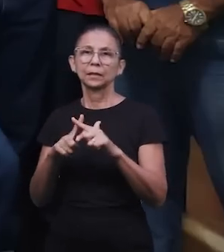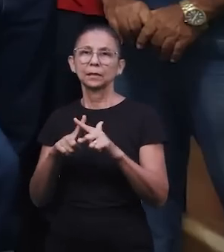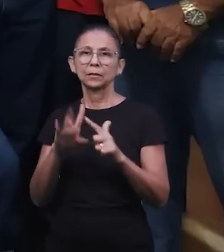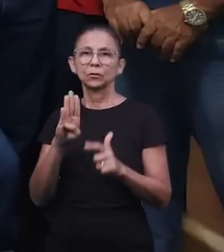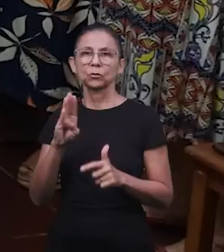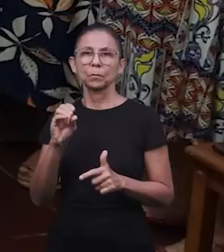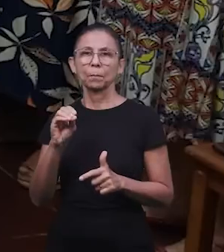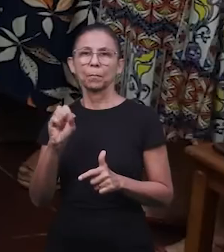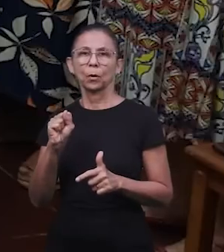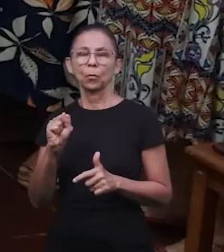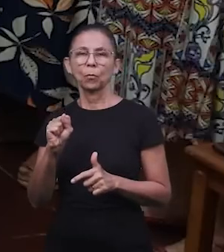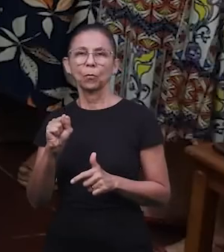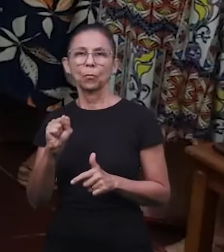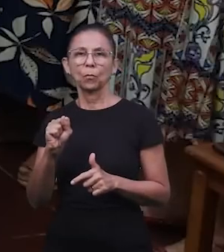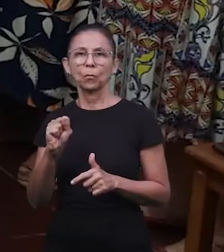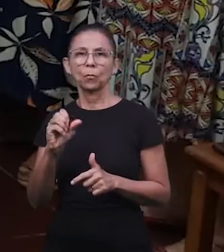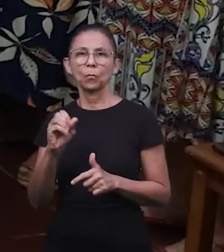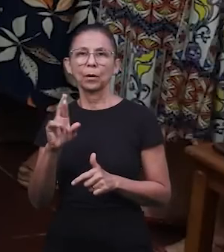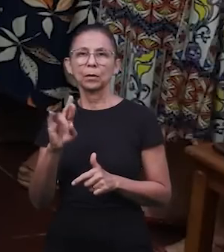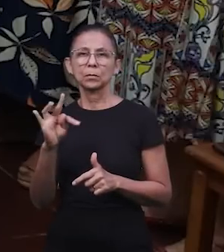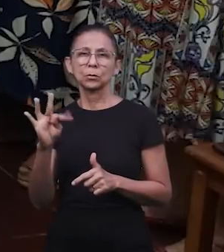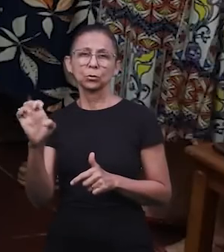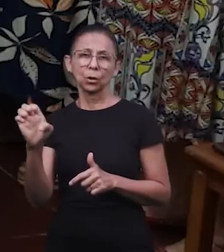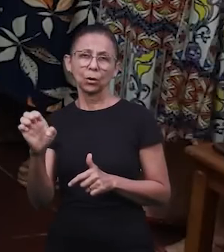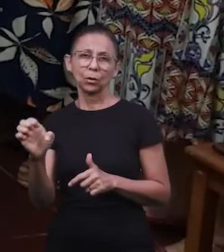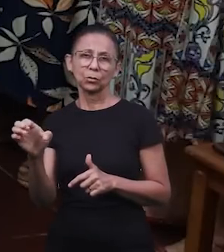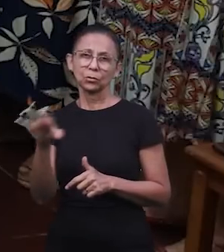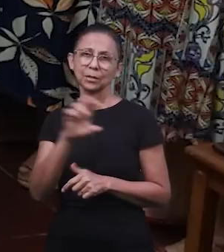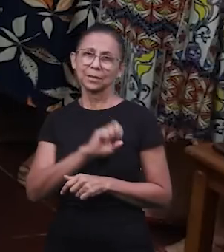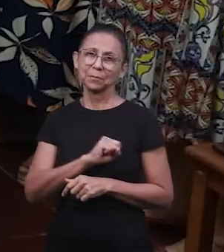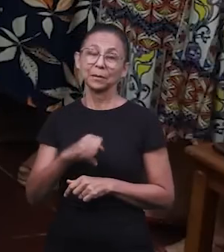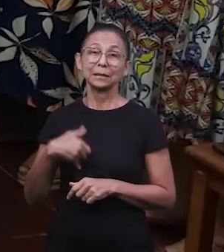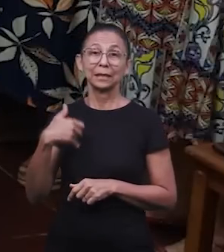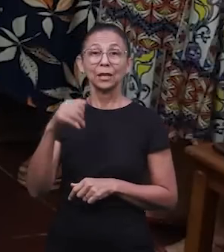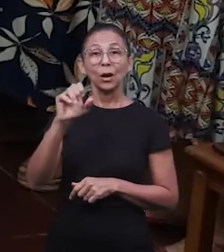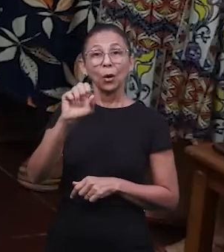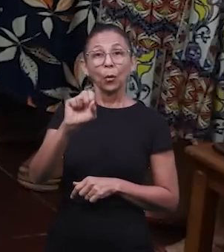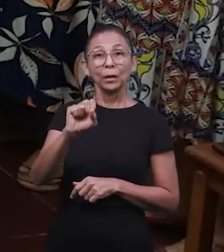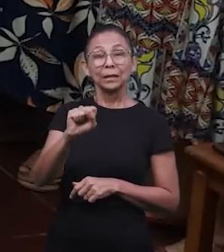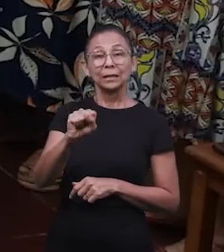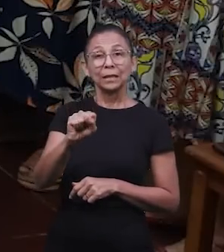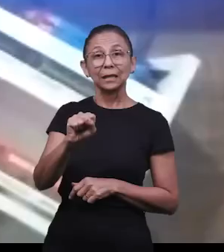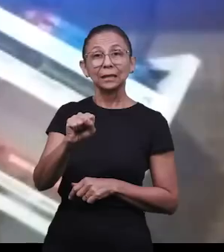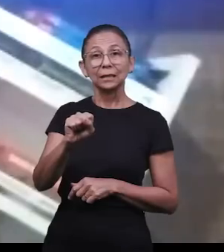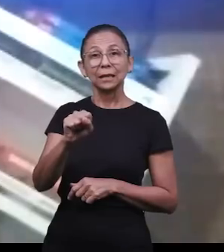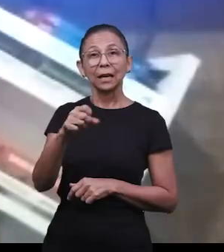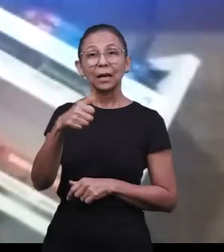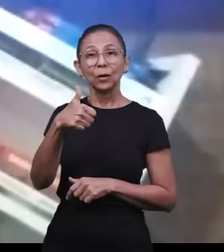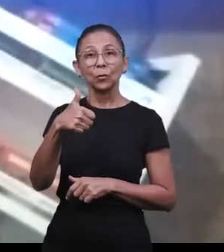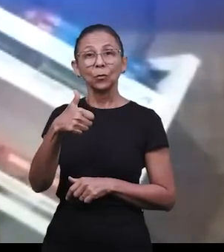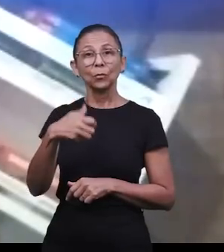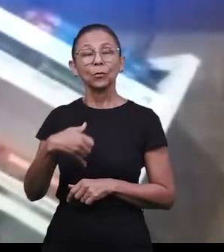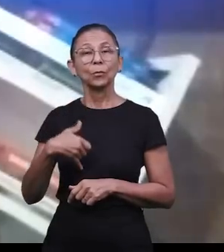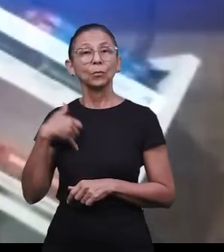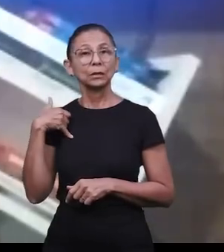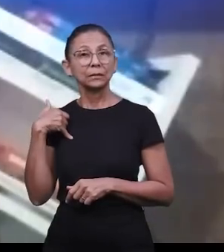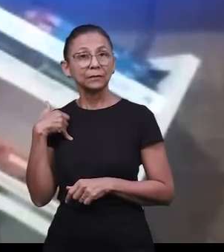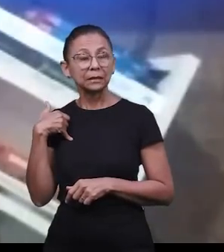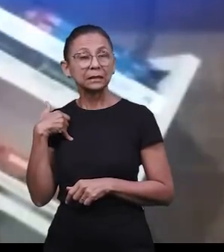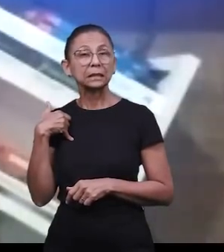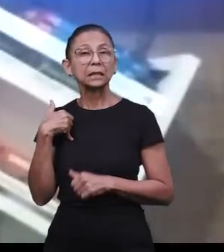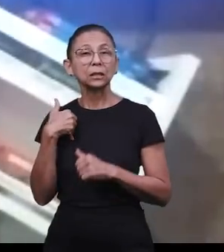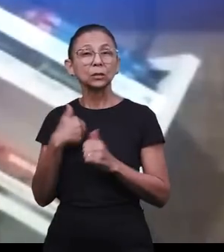amado Pastor Osmar. Pastor Osmar completou 81 anos e o Pastor Osmar é um dos pioneiros da obra aqui na cidade de Barra Mansa,